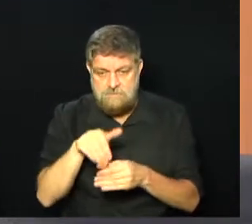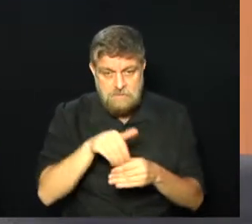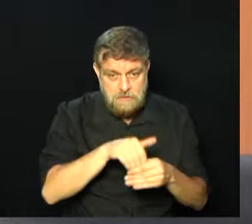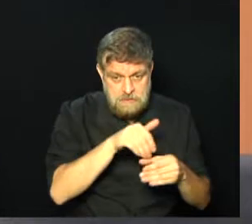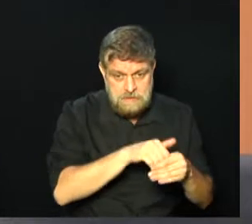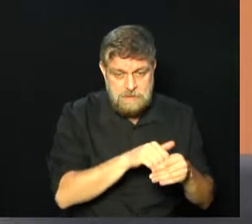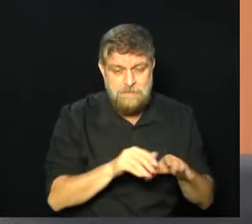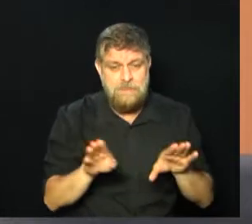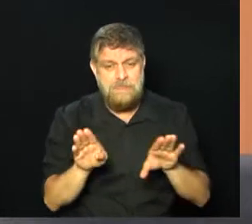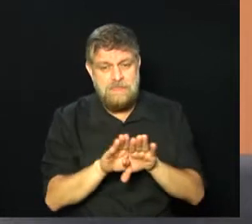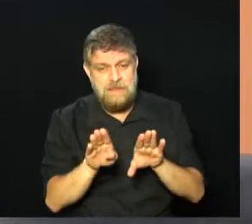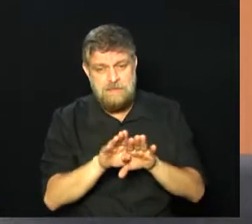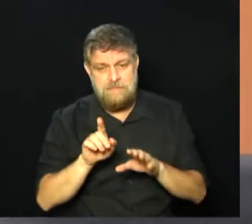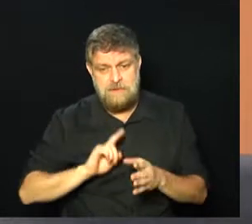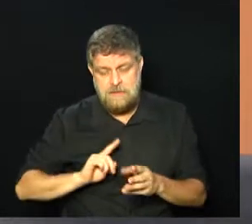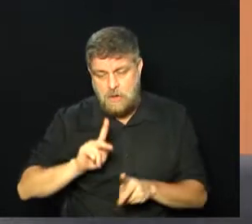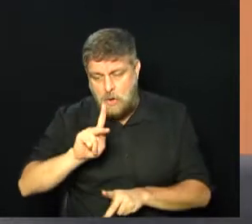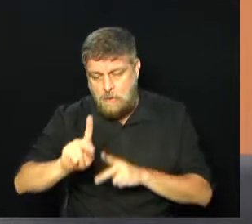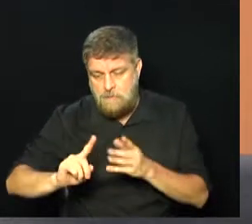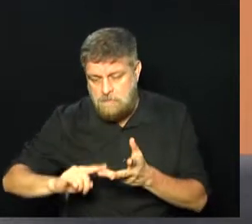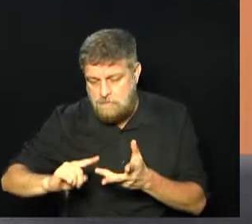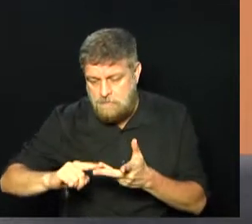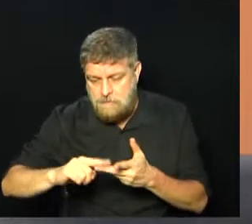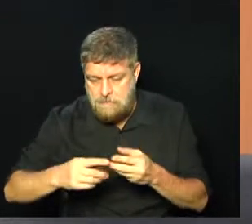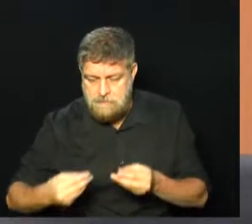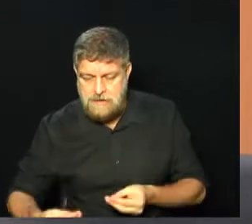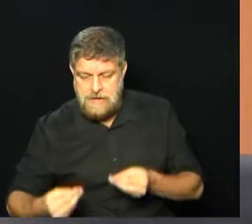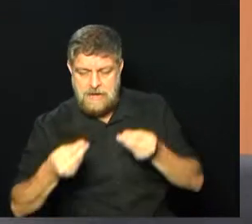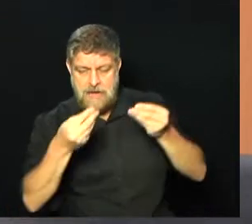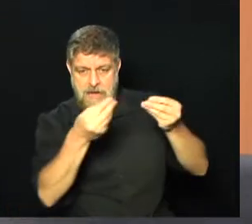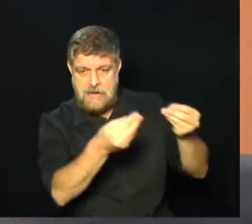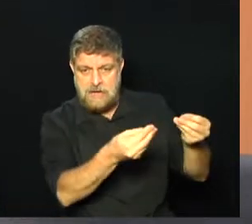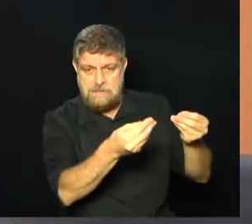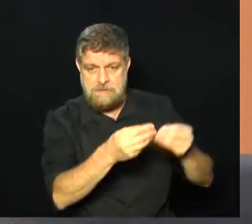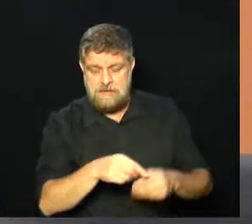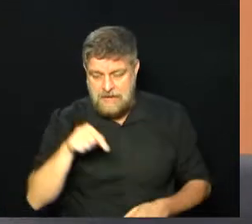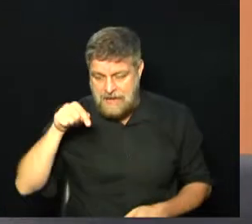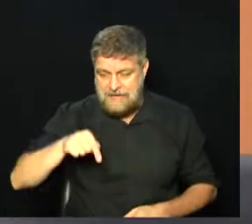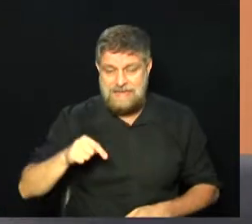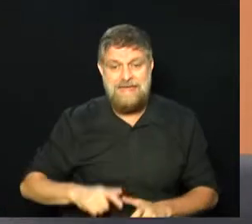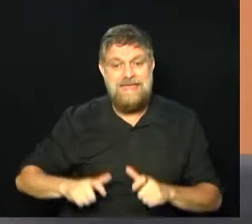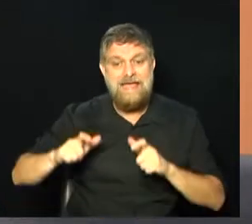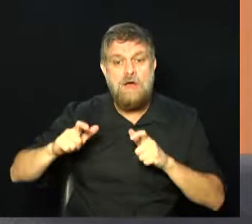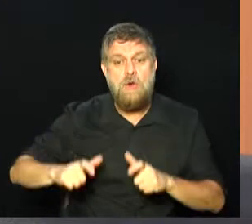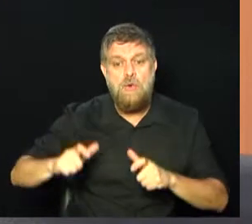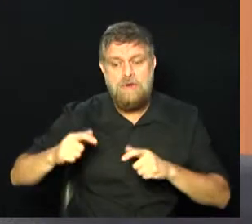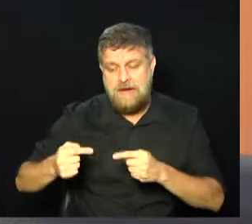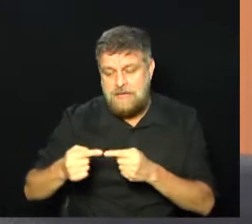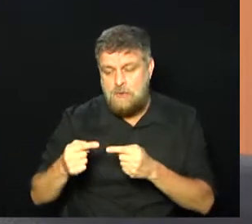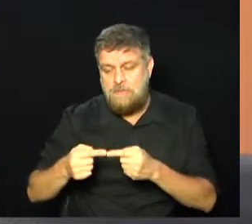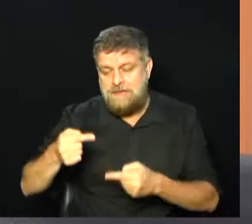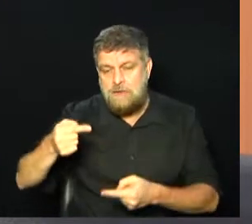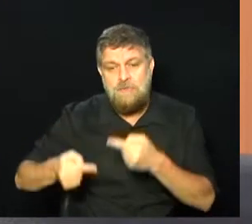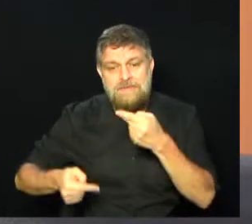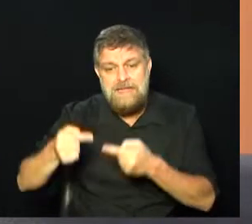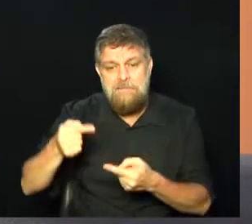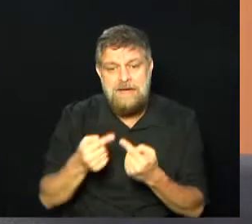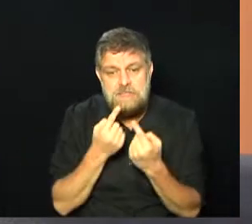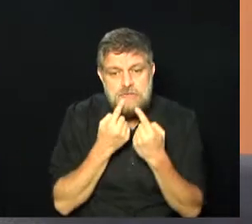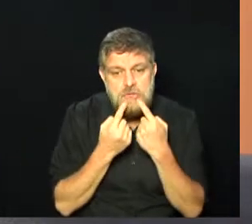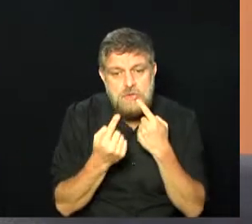é encaminhar as reivindicações da população e ser a casa do debate, a casa do diálogo, a casa